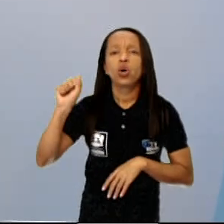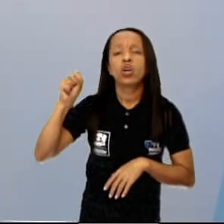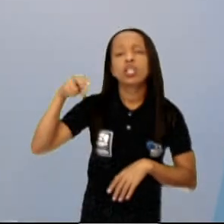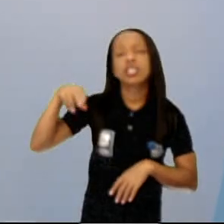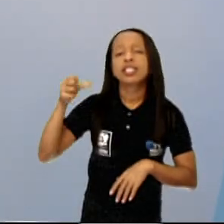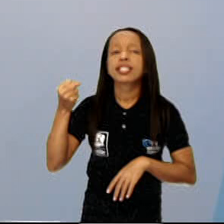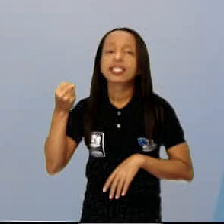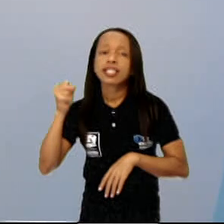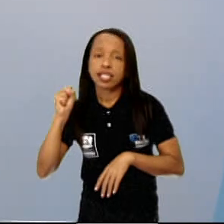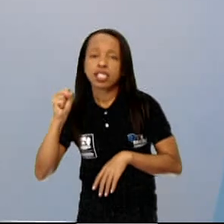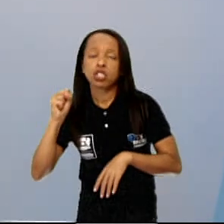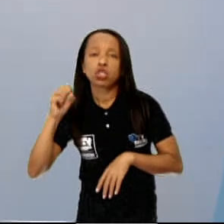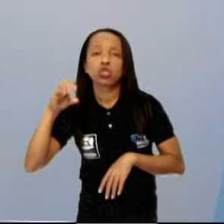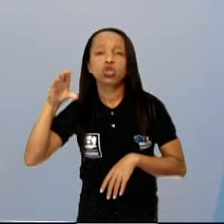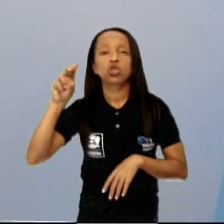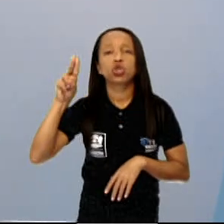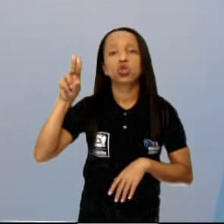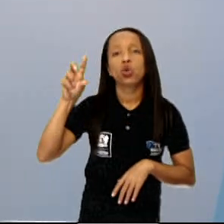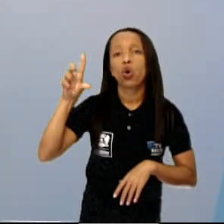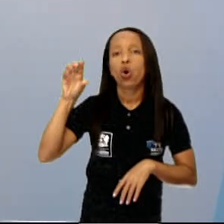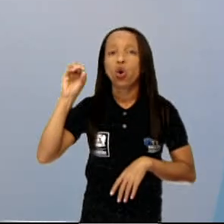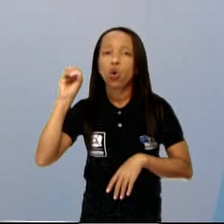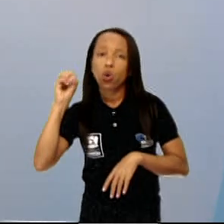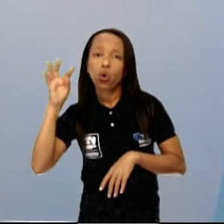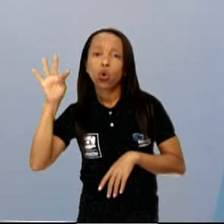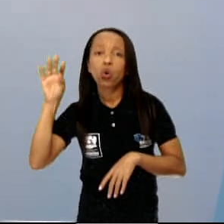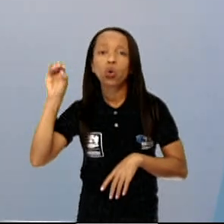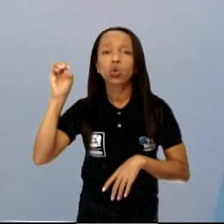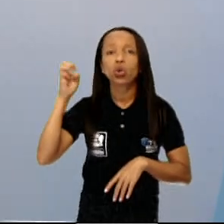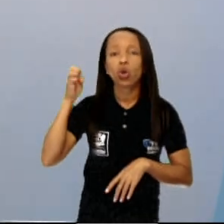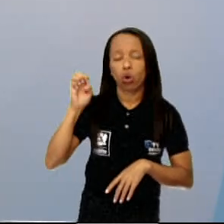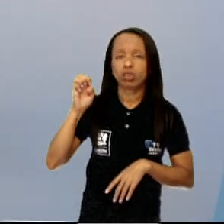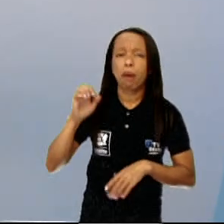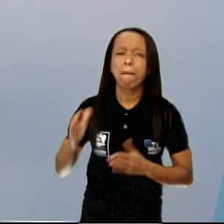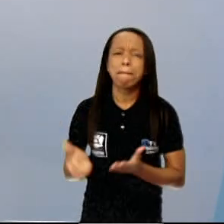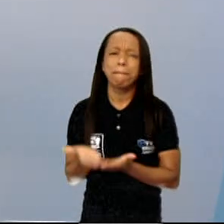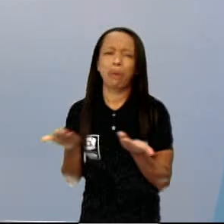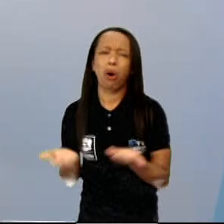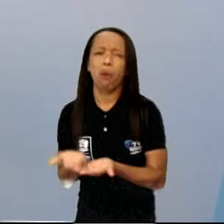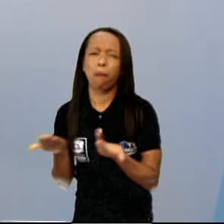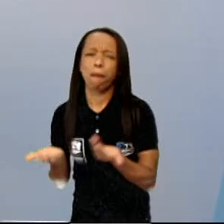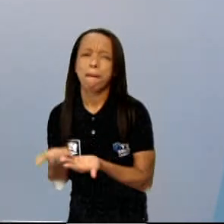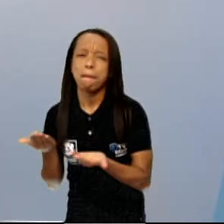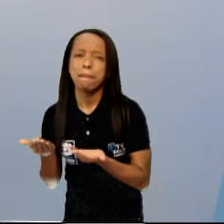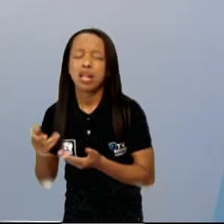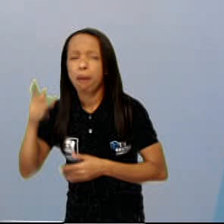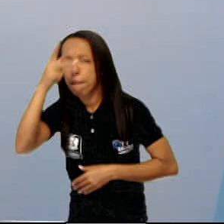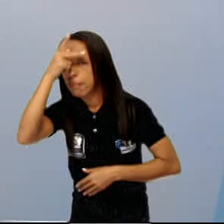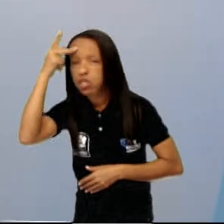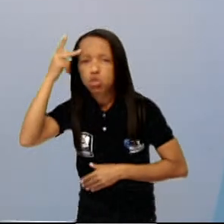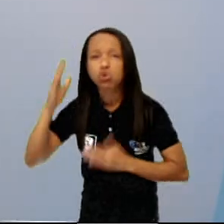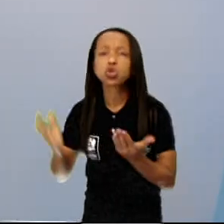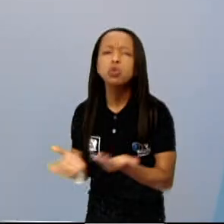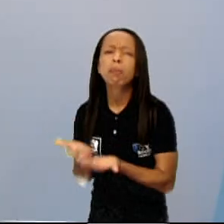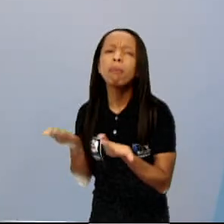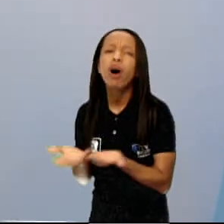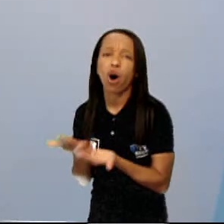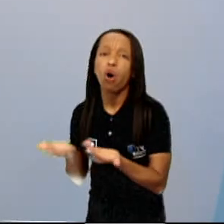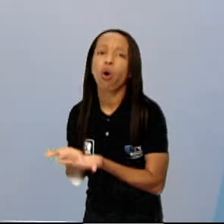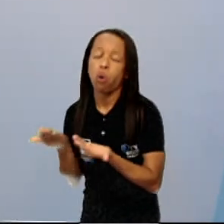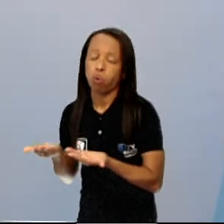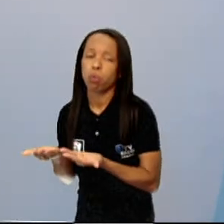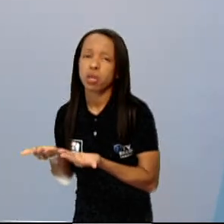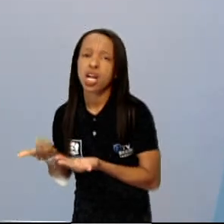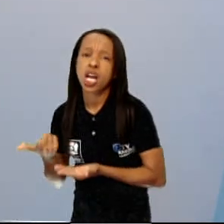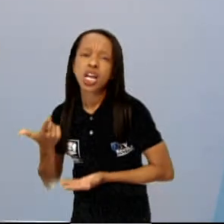O cara era tão pobre que ele não tinha nem roupa de baixo. Vejam só vocês. Então, ó, culotte, que é cueca, e san, que é sem. Então, ele não tinha uma roupa